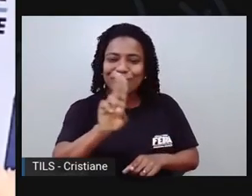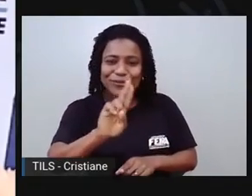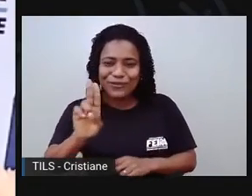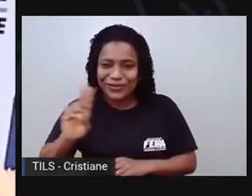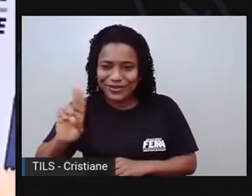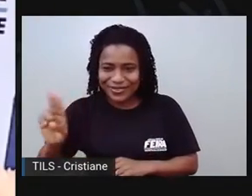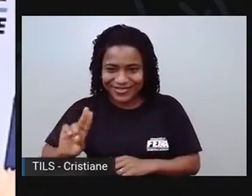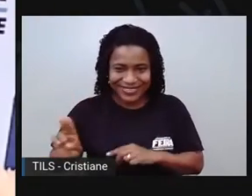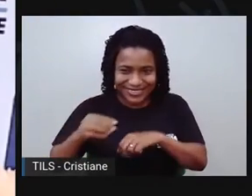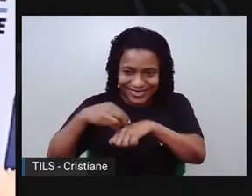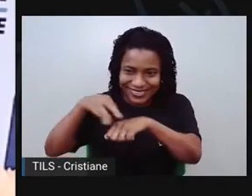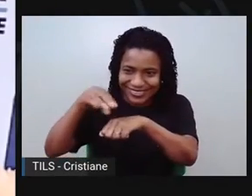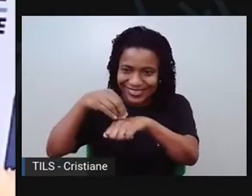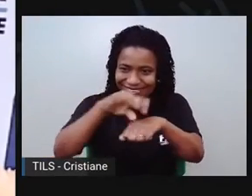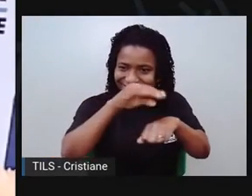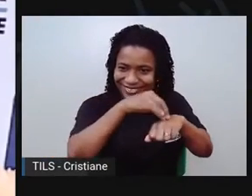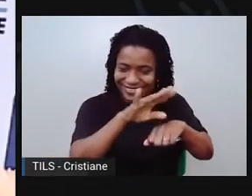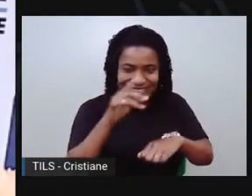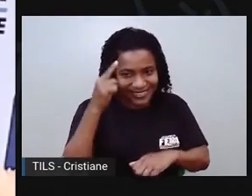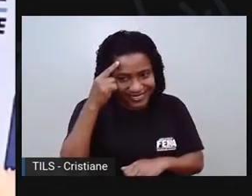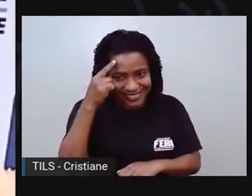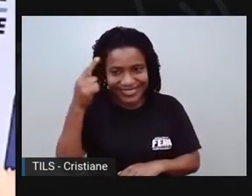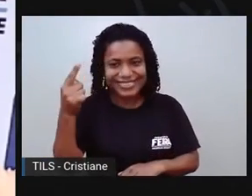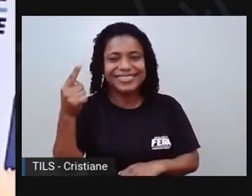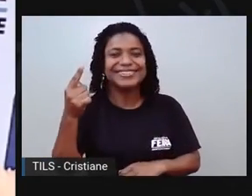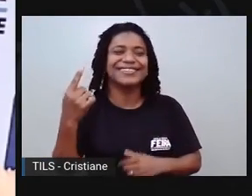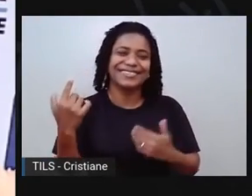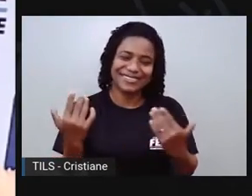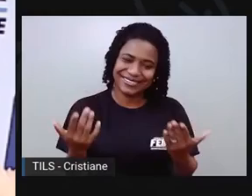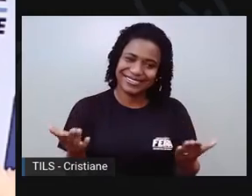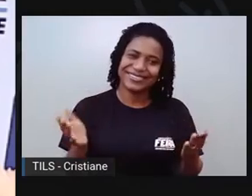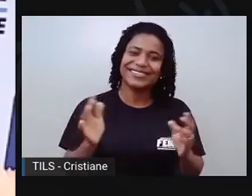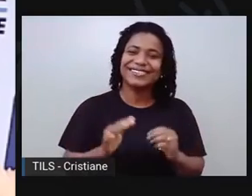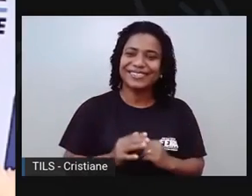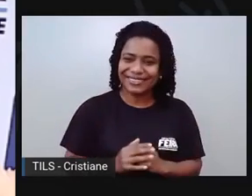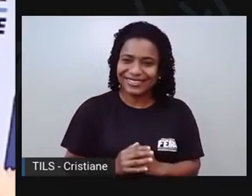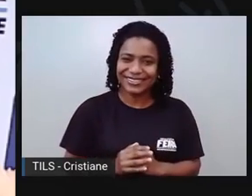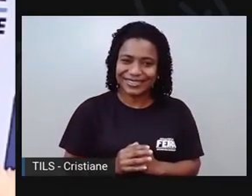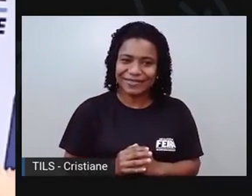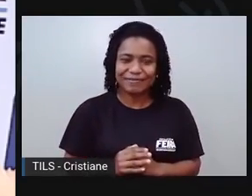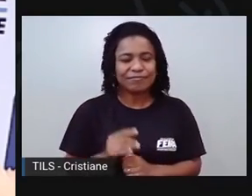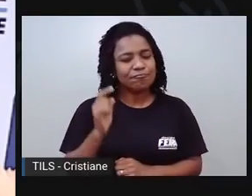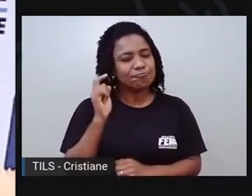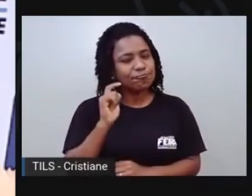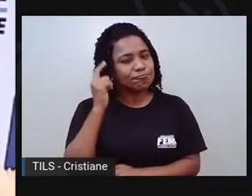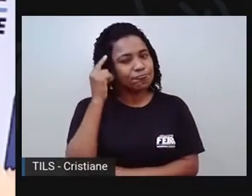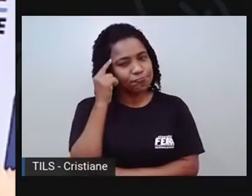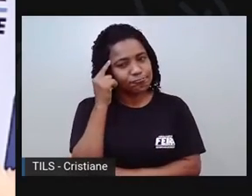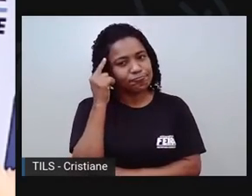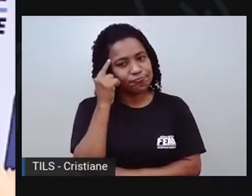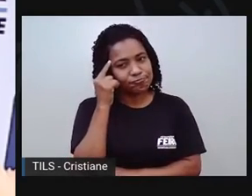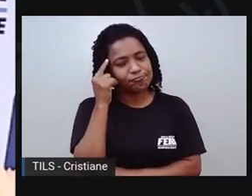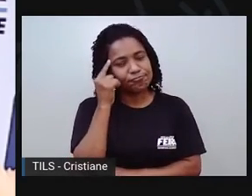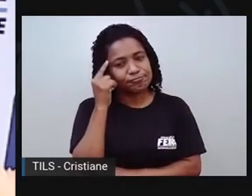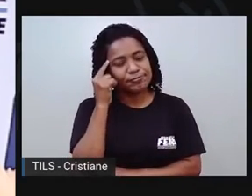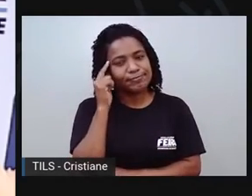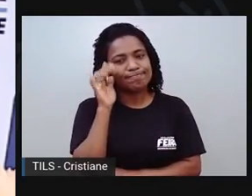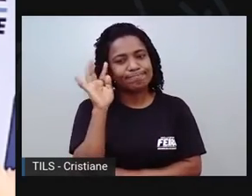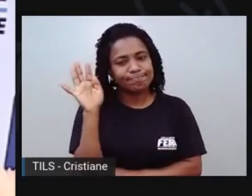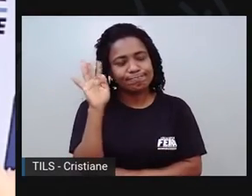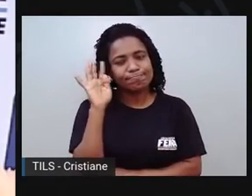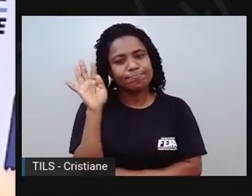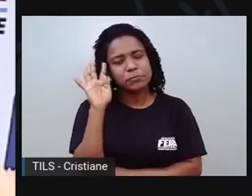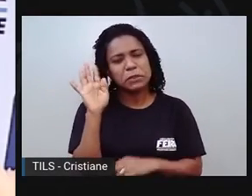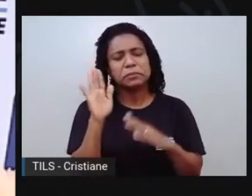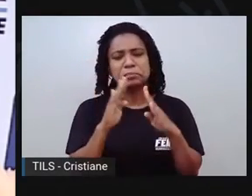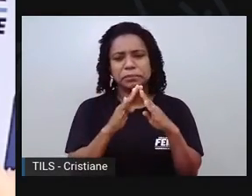vocês, lembram? Pois então, sabe o que foi que a Proelisa ficou pensando? A Proelisa ficou em casa